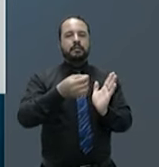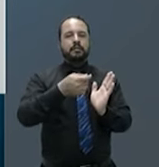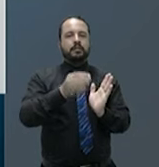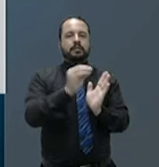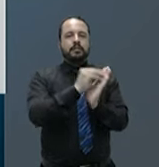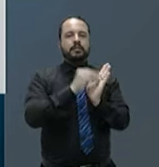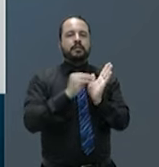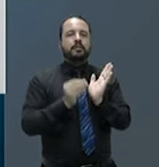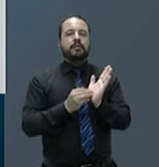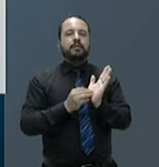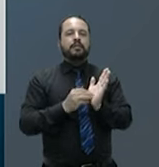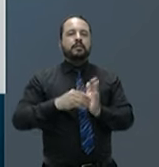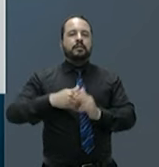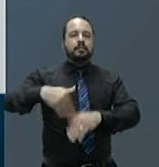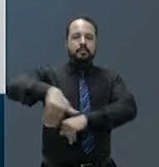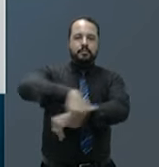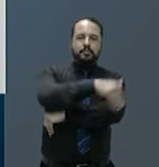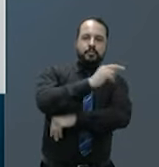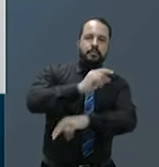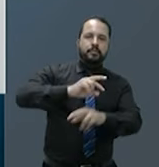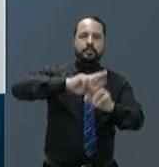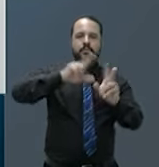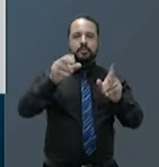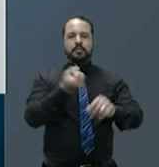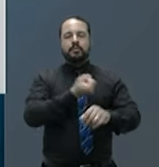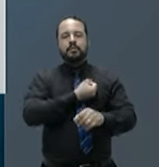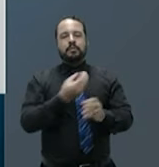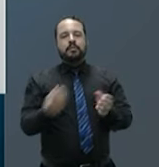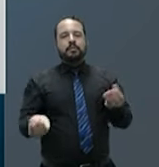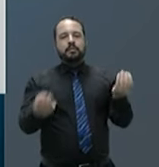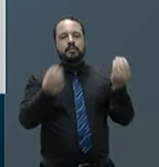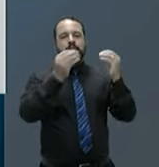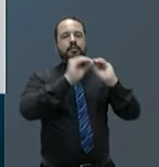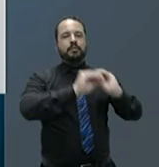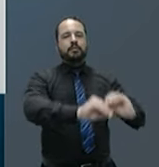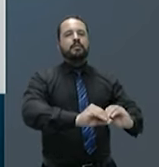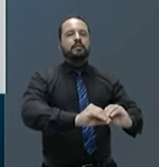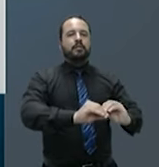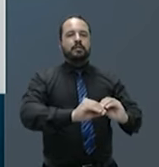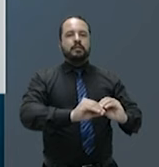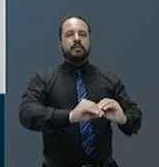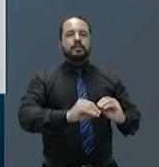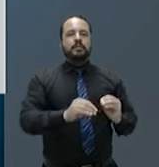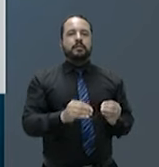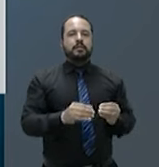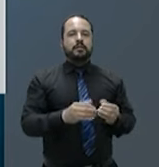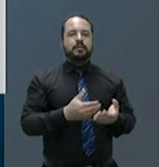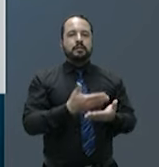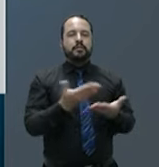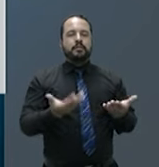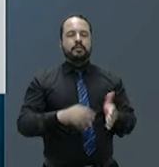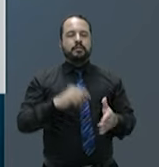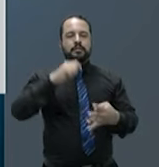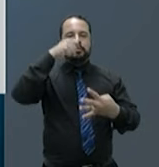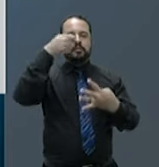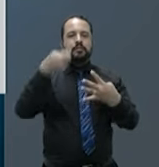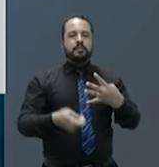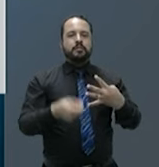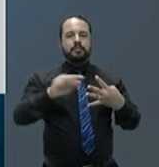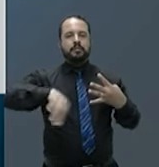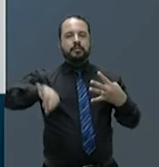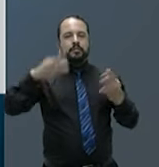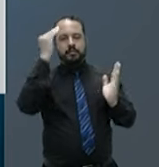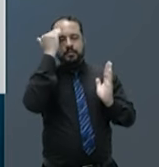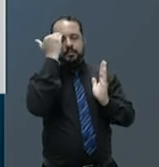número 105, Vale de Saint-Croix. Ou seja, as regras para a citação válida foram cumpridas nas duas ocasiões,